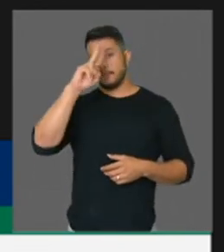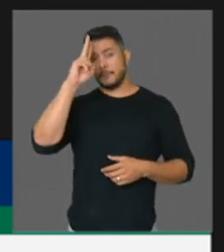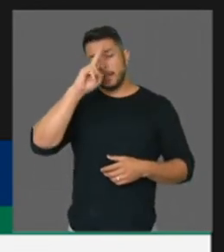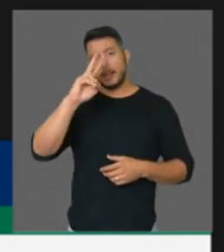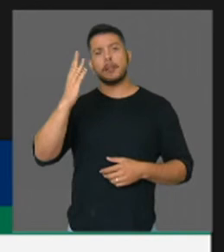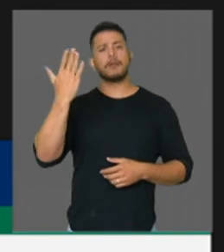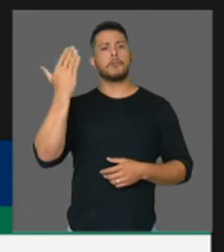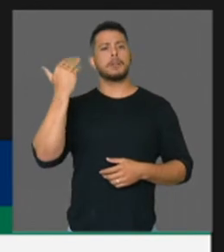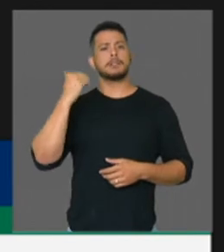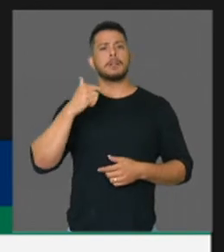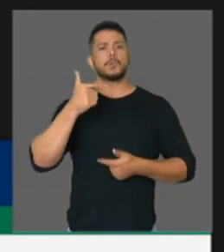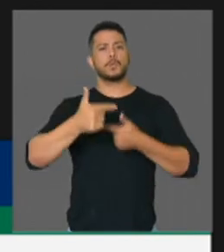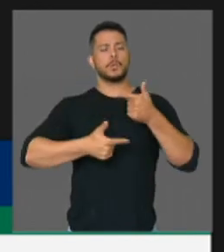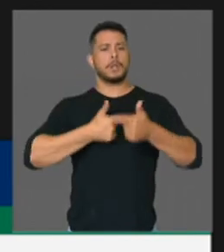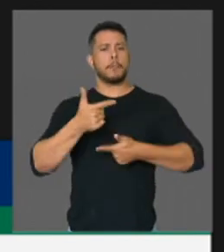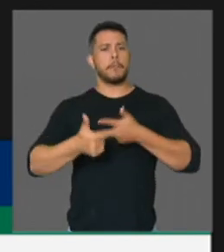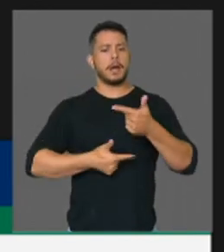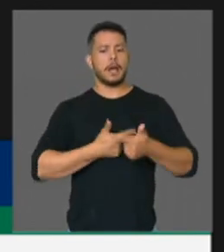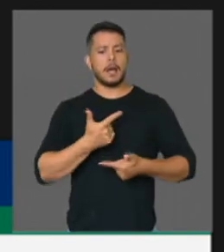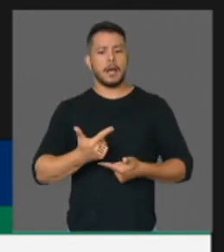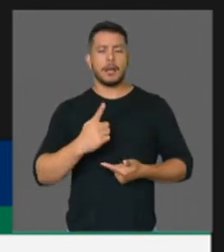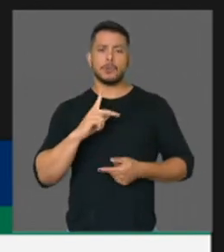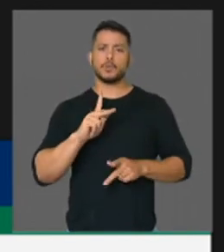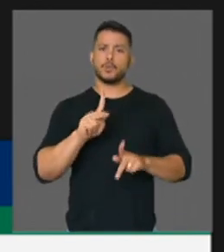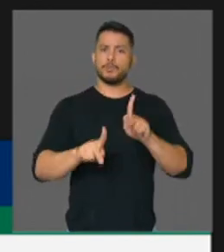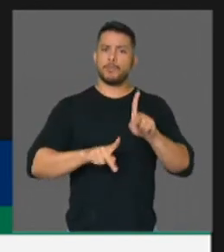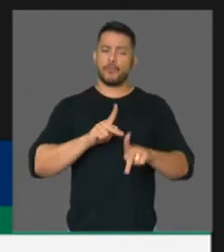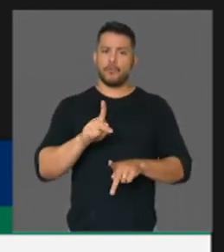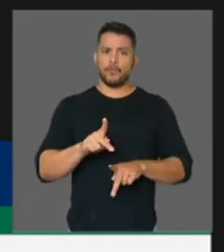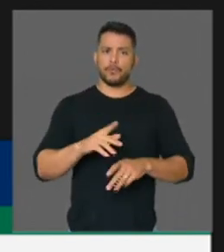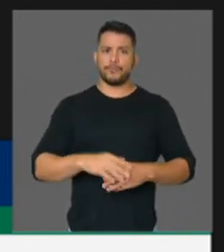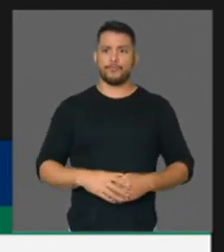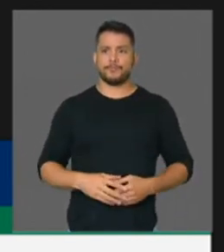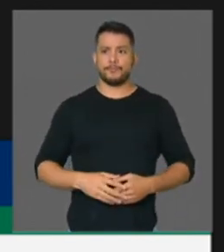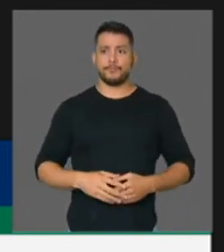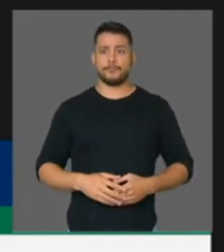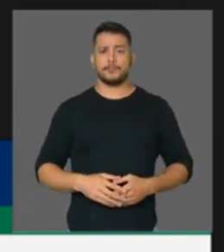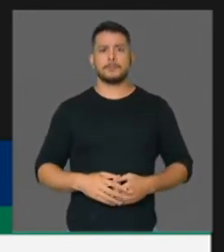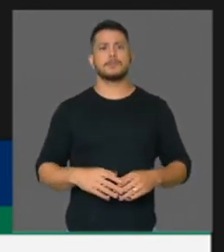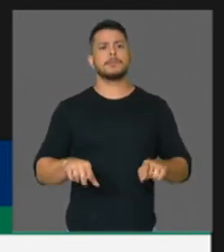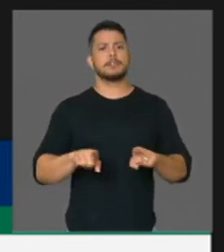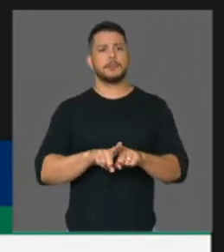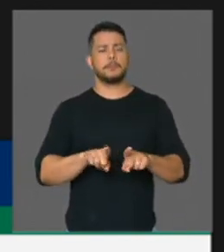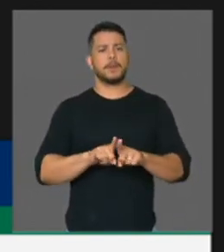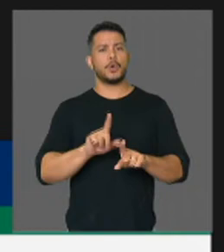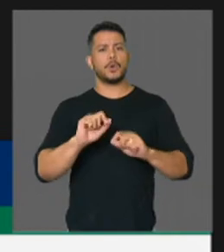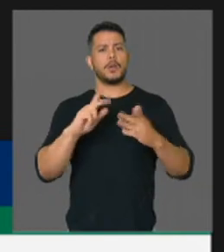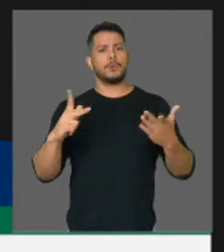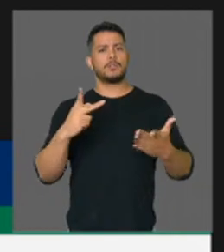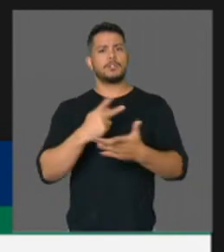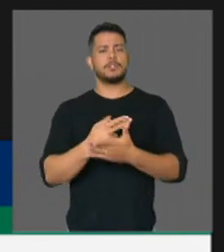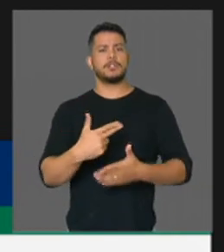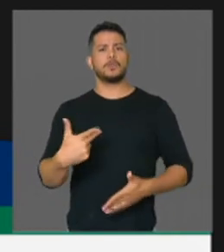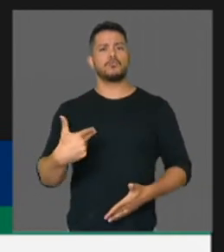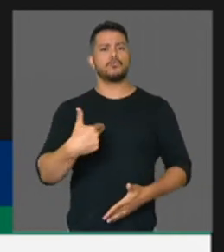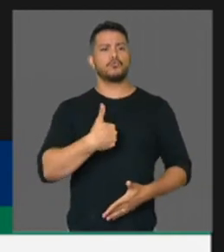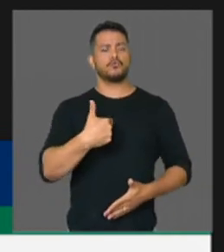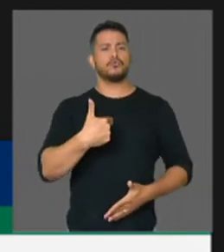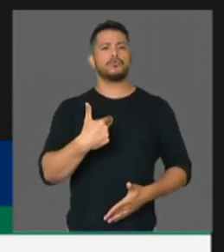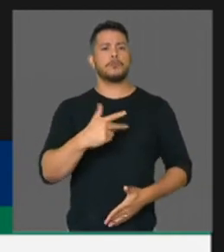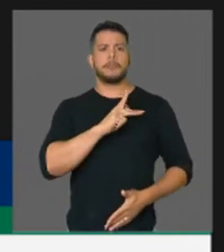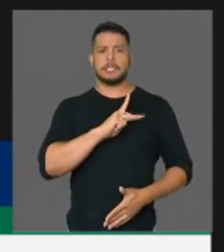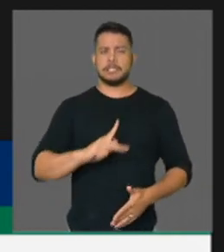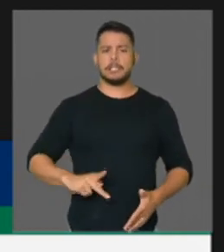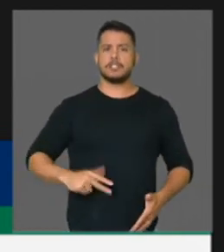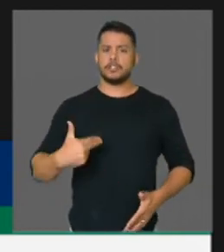do trabalhismo, do nosso povo, da nossa gente, do que foi o Getúlio, do que foi o Jango, do que foi o Getúlio